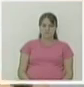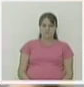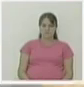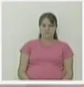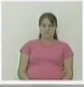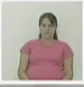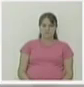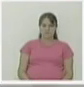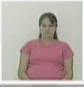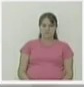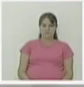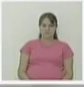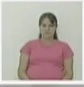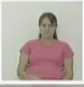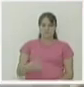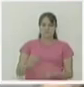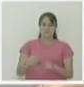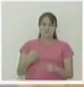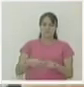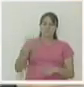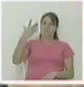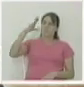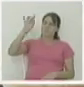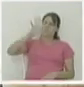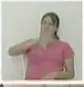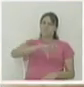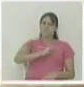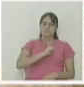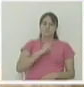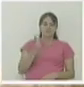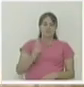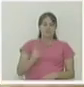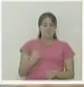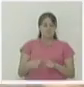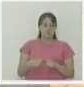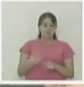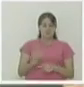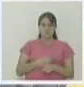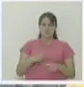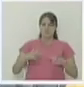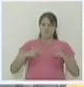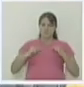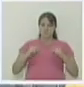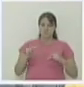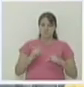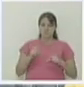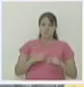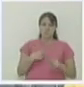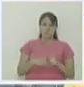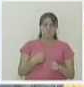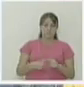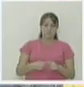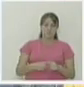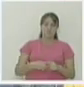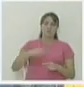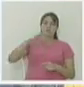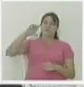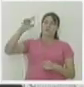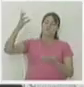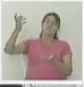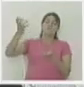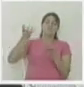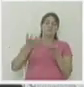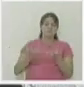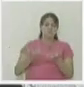É porque Deus nos amou, não foi por méritos nossos. A nossa própria vida, a graça da conversão que nós